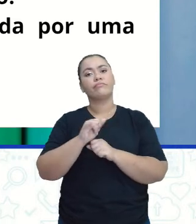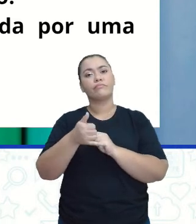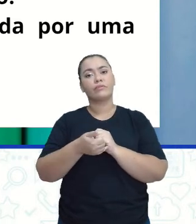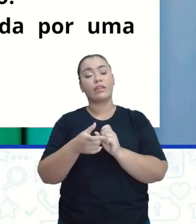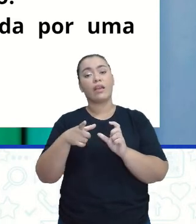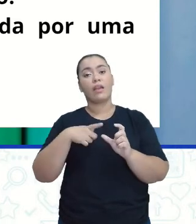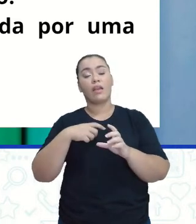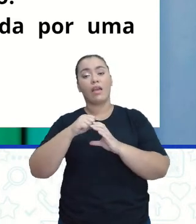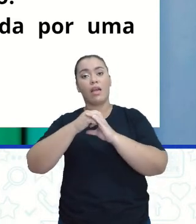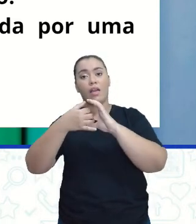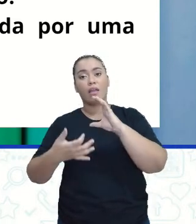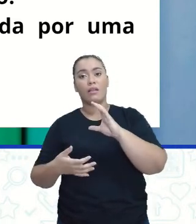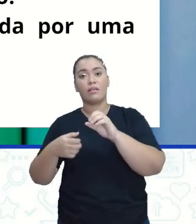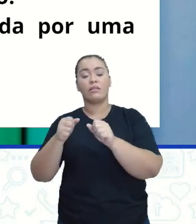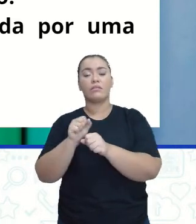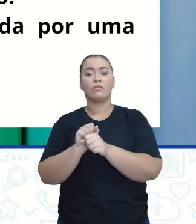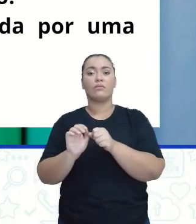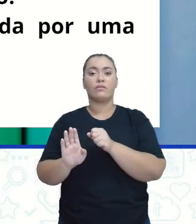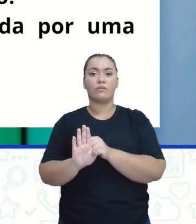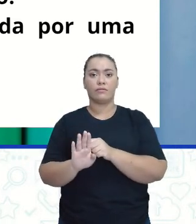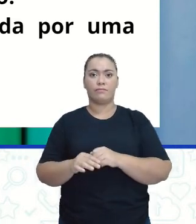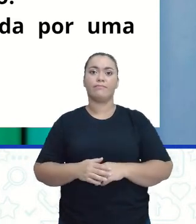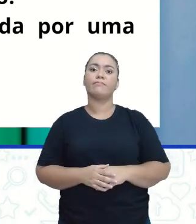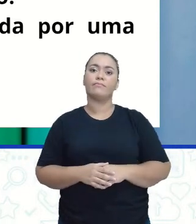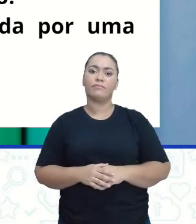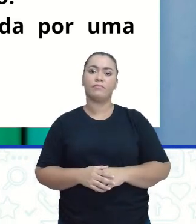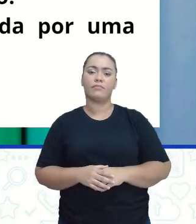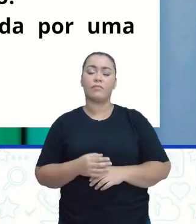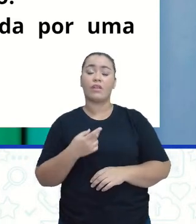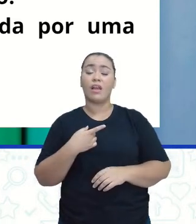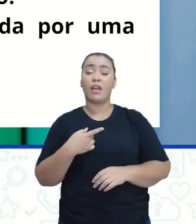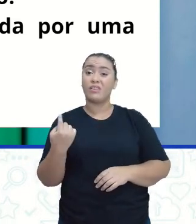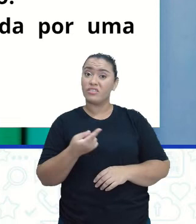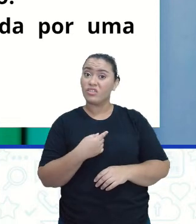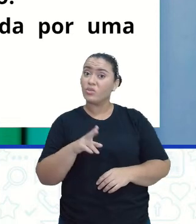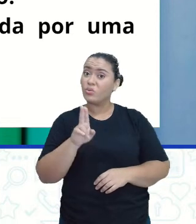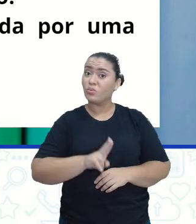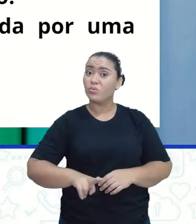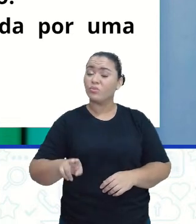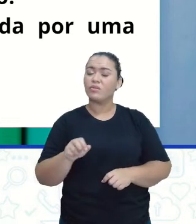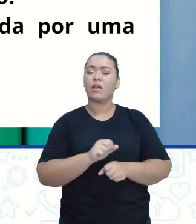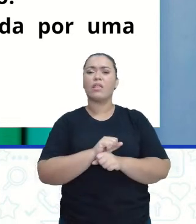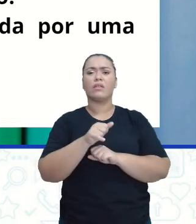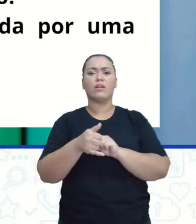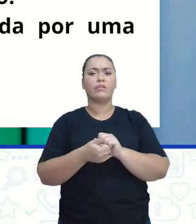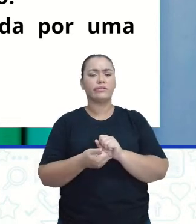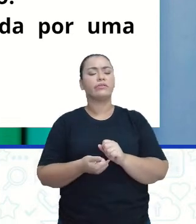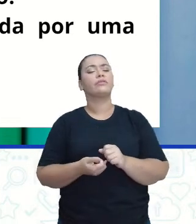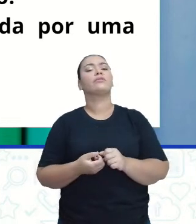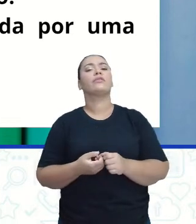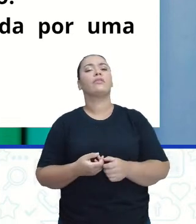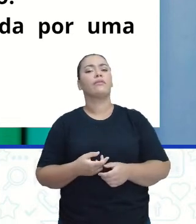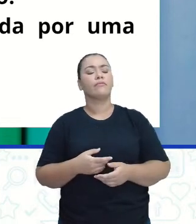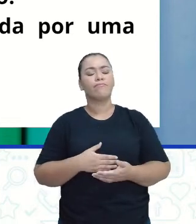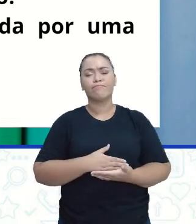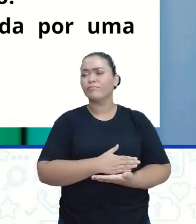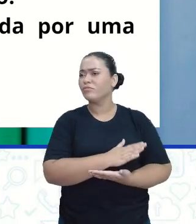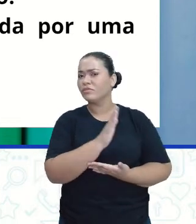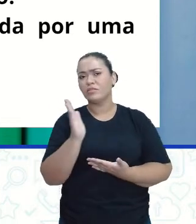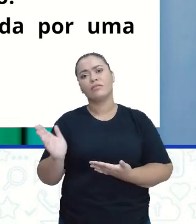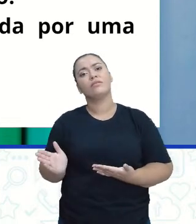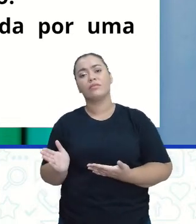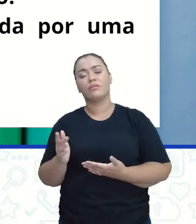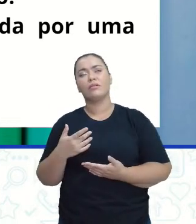substantivos. E a gente usa locuções adjetivas o tempo inteiro, mesmo que a gente não saiba o que isso significa,